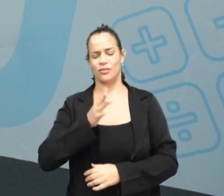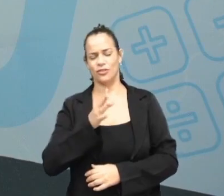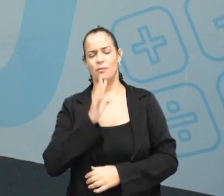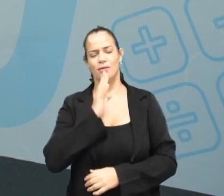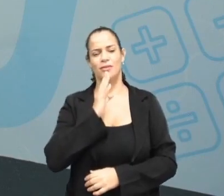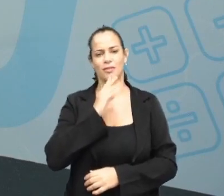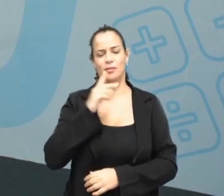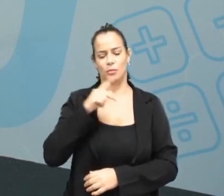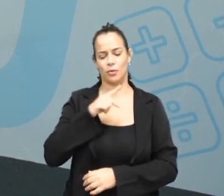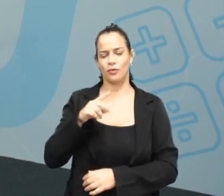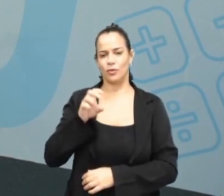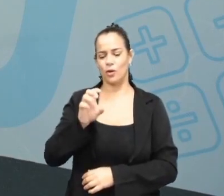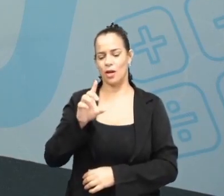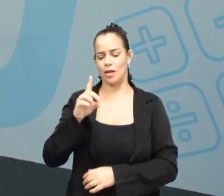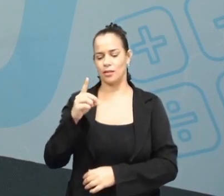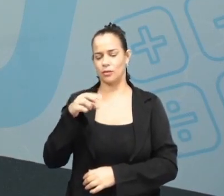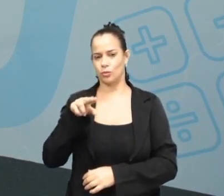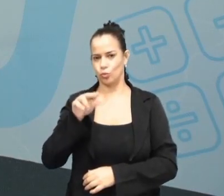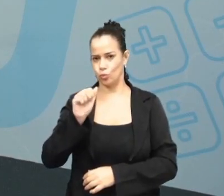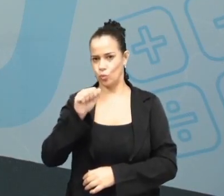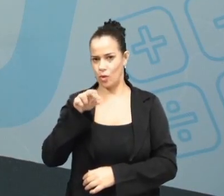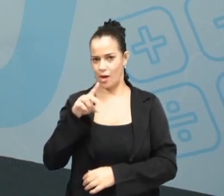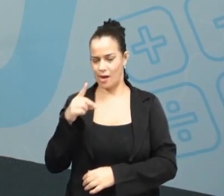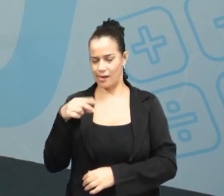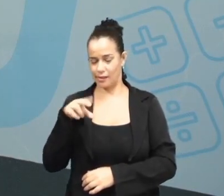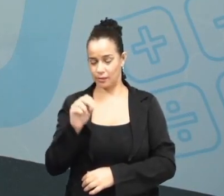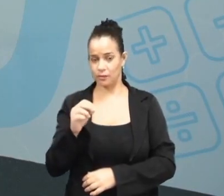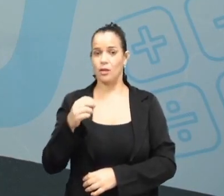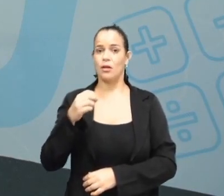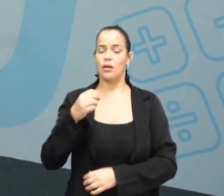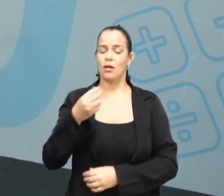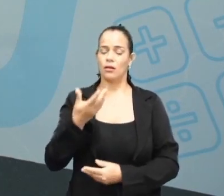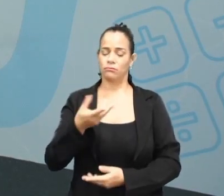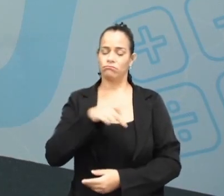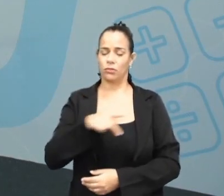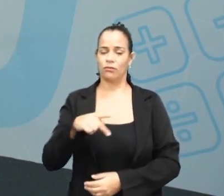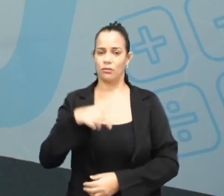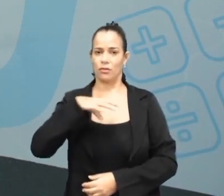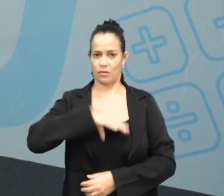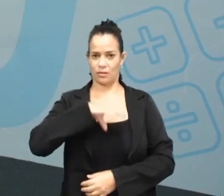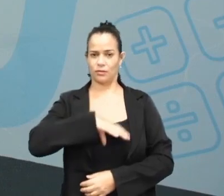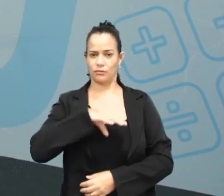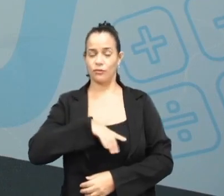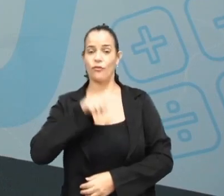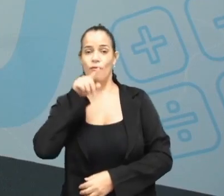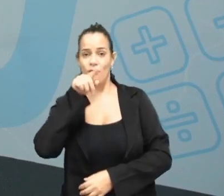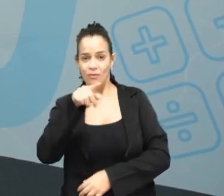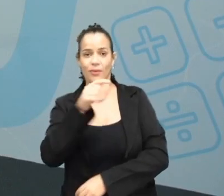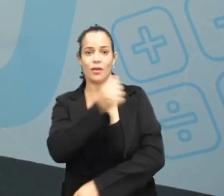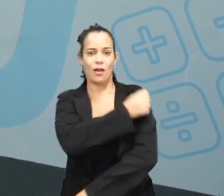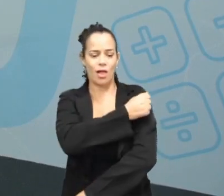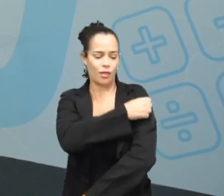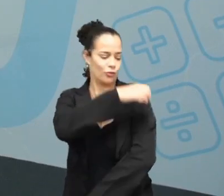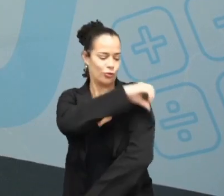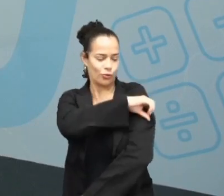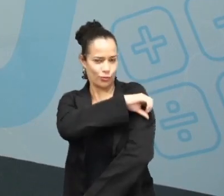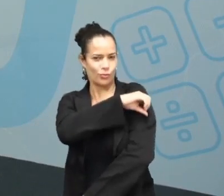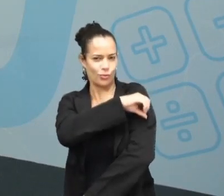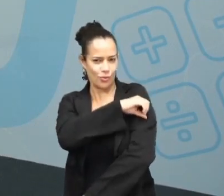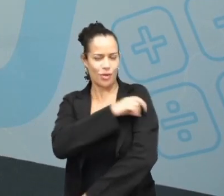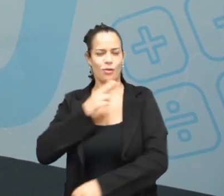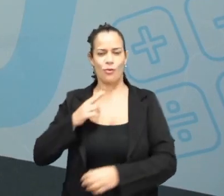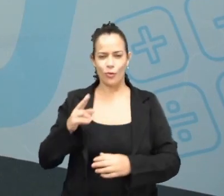sou o professor Eduardo Félix, eu sou professor de língua portuguesa e você que é do nono ano, sintoniza aqui,